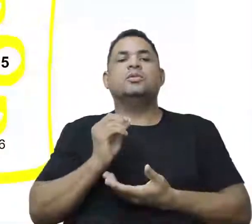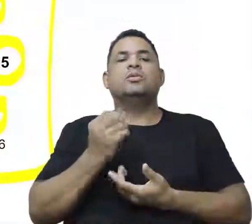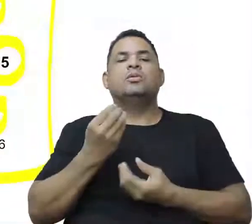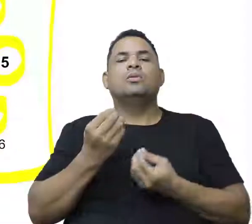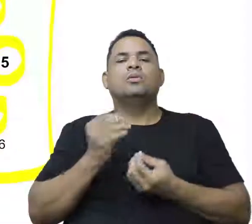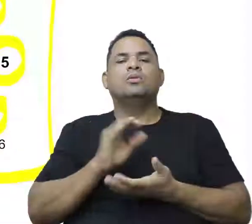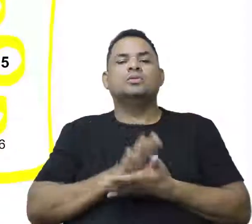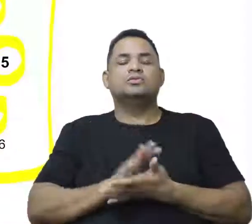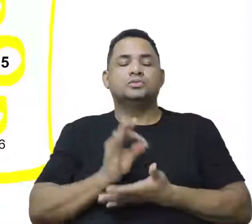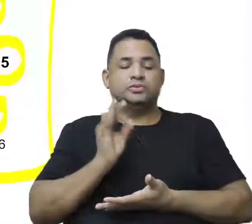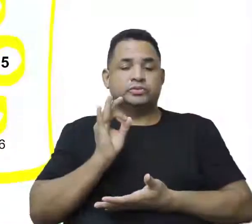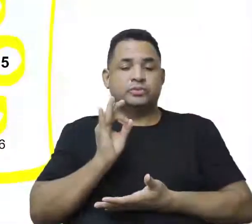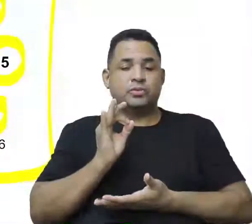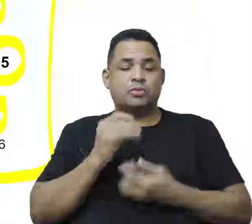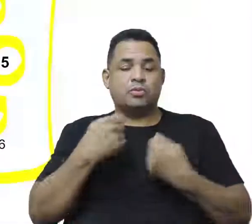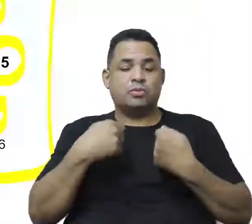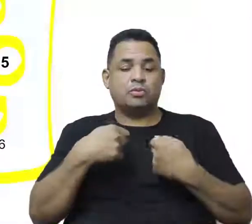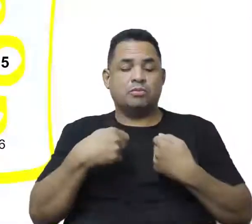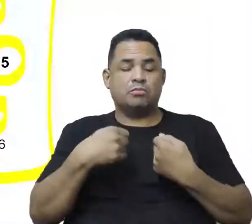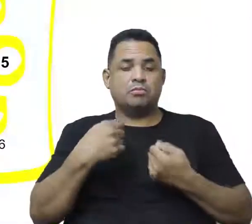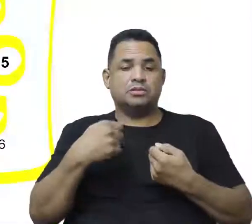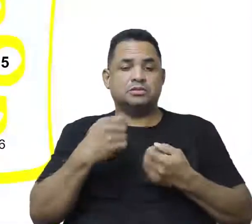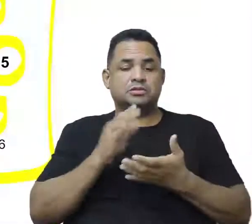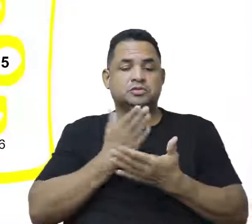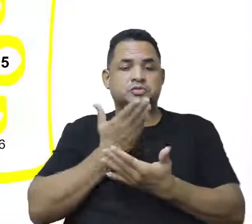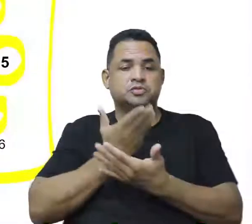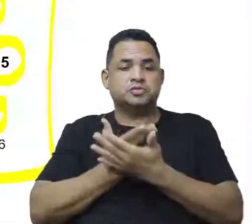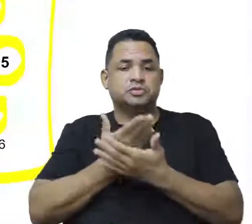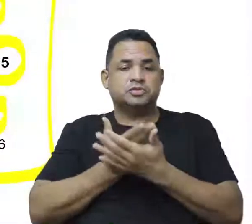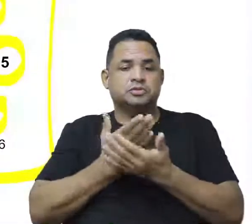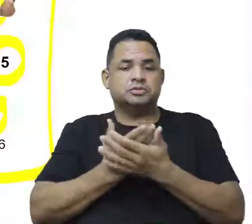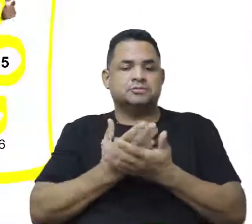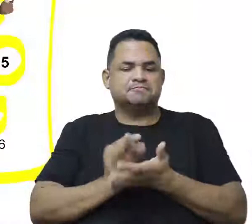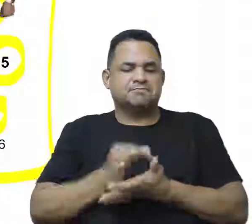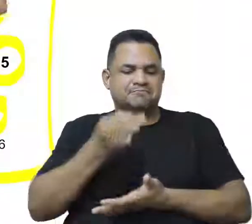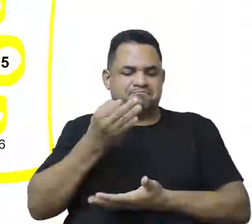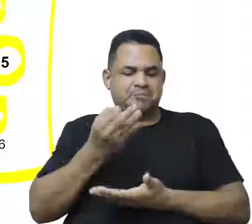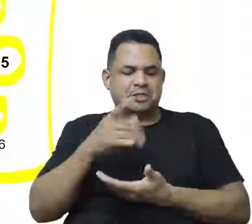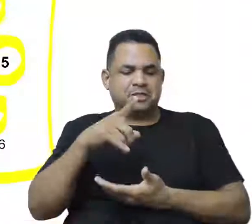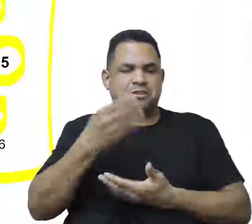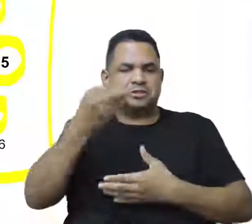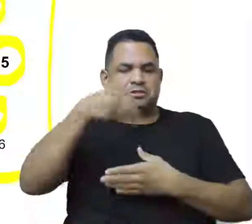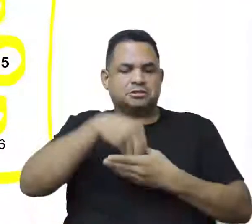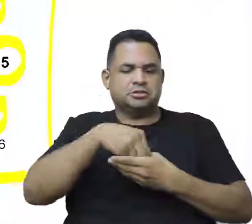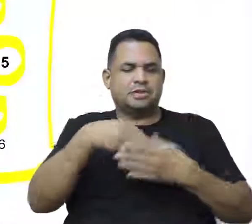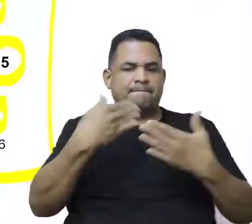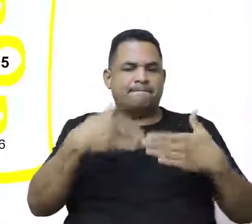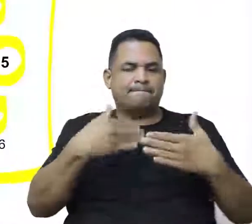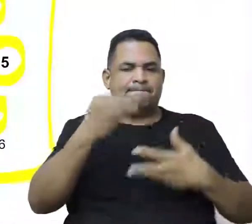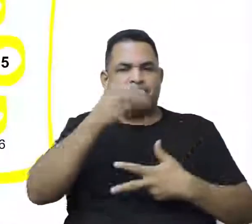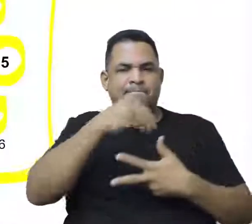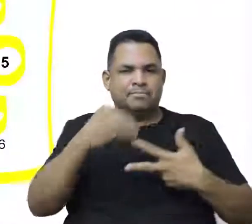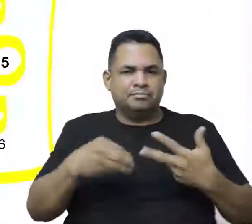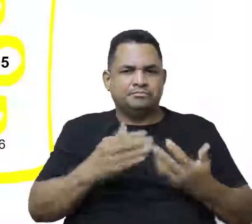a expressão, é batata. Vai cair. Você vai estudar imagem, padrão de corpo, você vai estudar